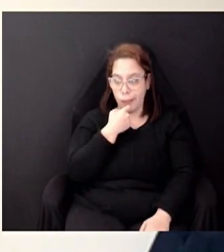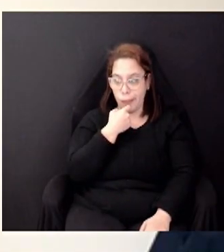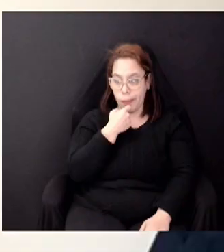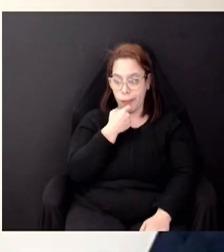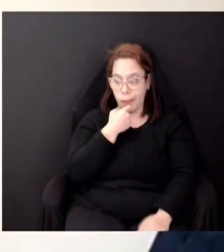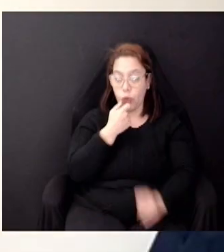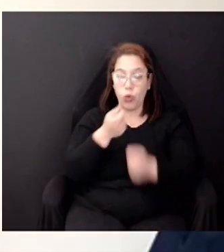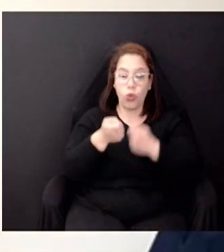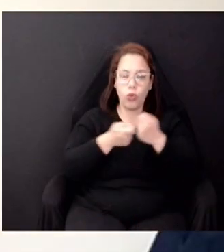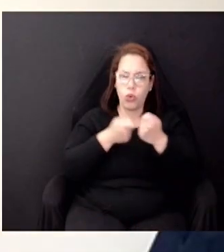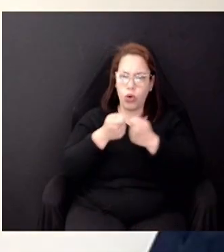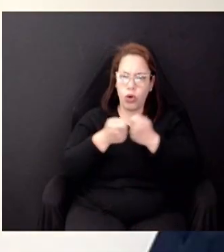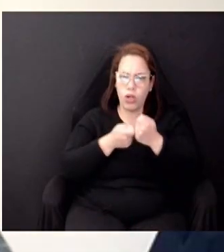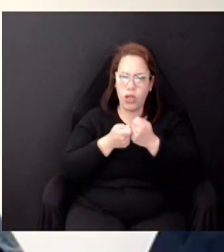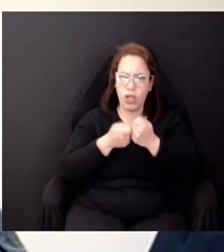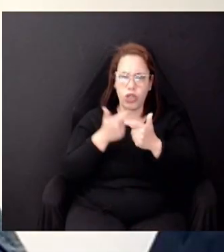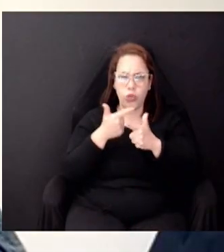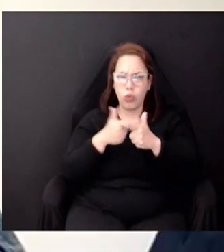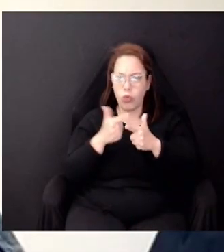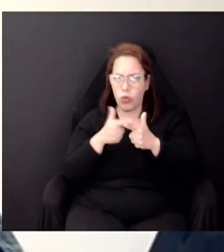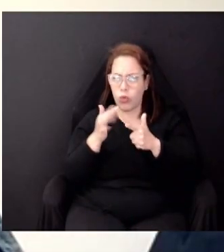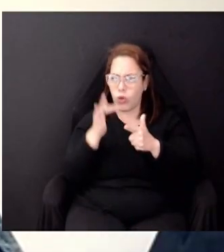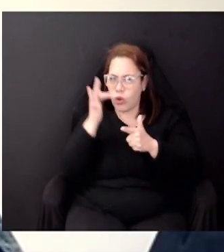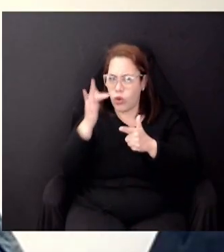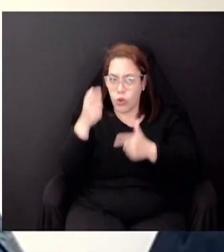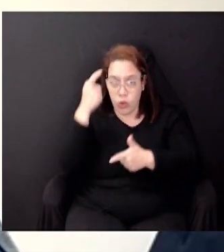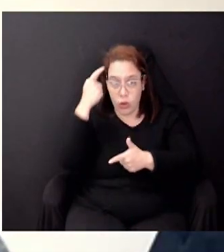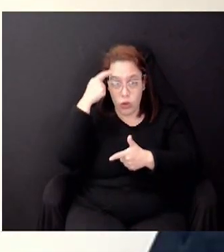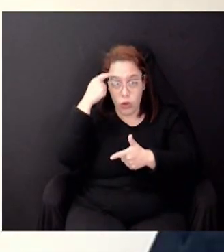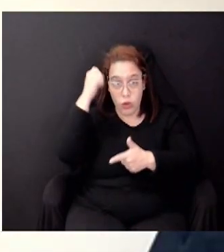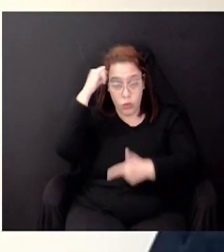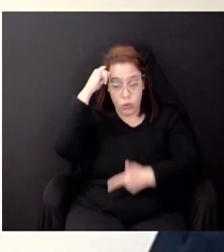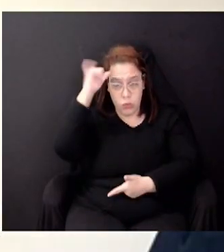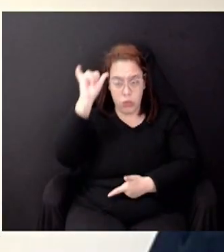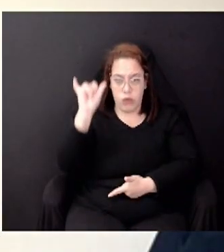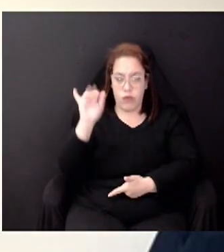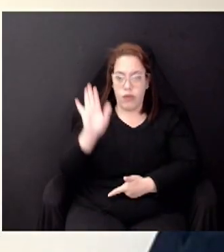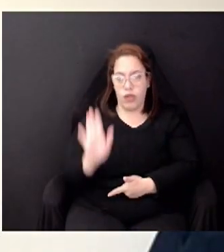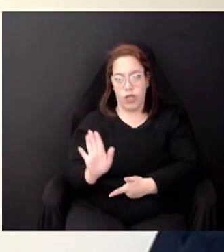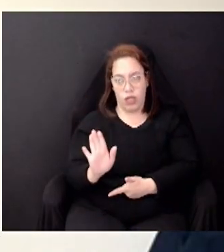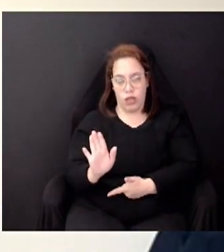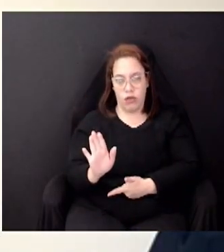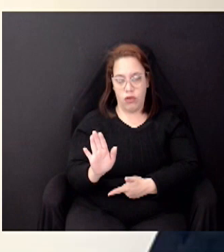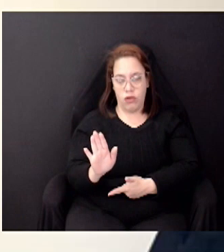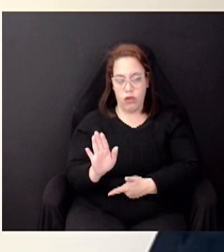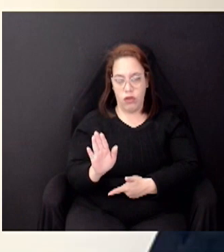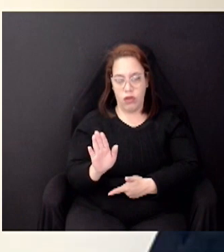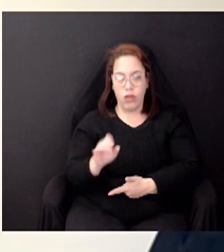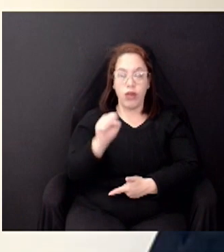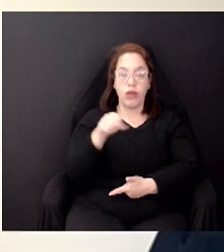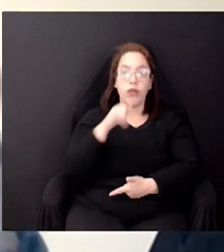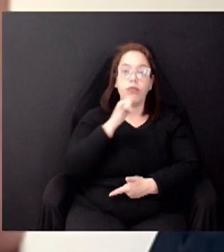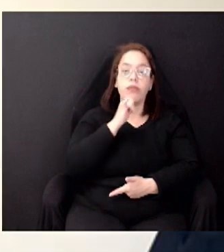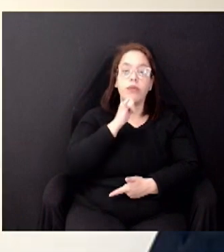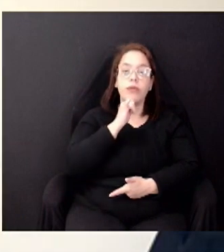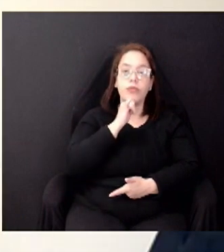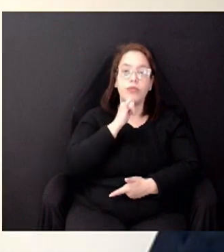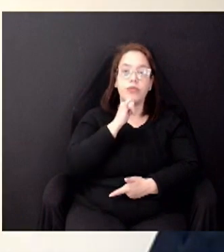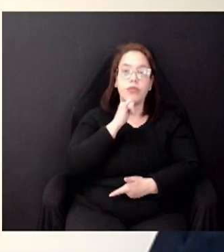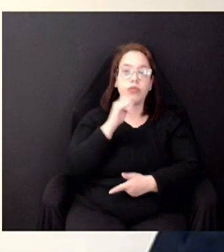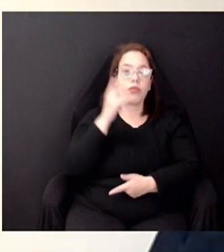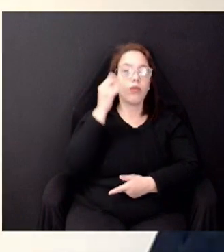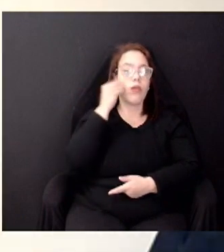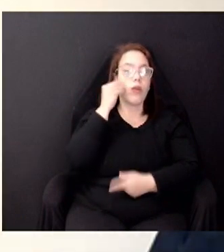de consequências, né? Mas pensando numa prevenção, daria também, por exemplo, eu vou tentar substituir